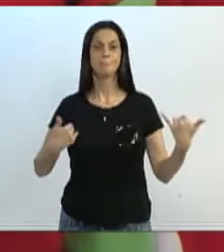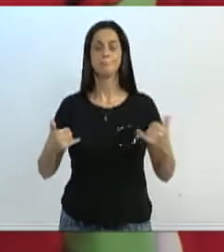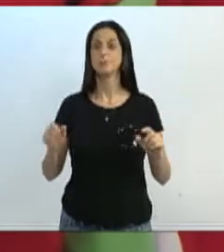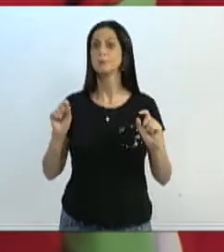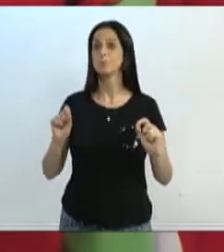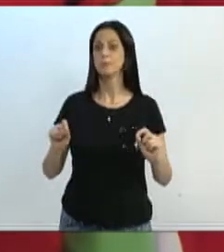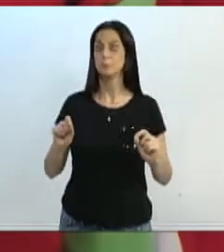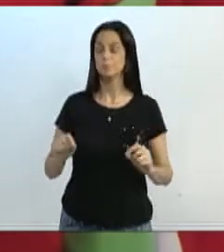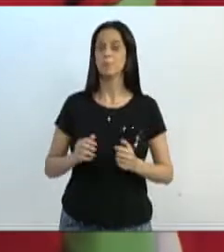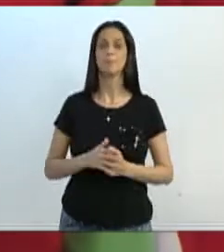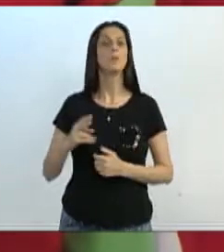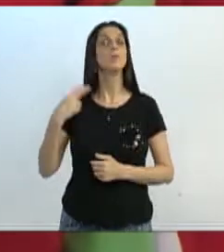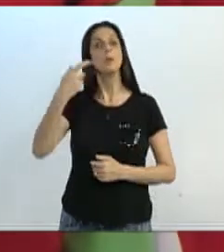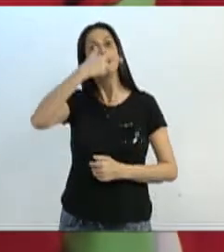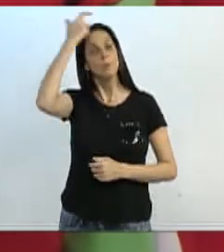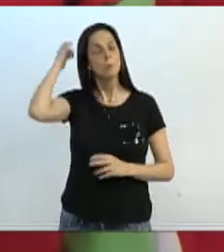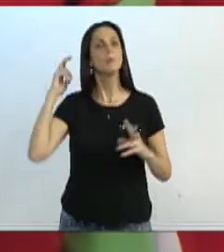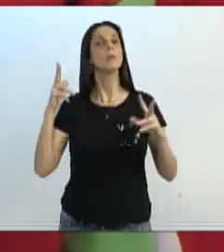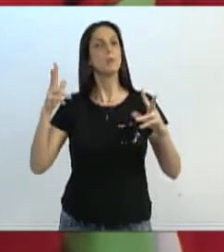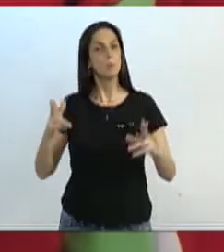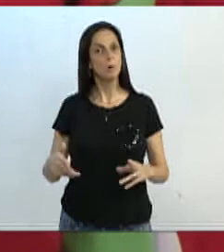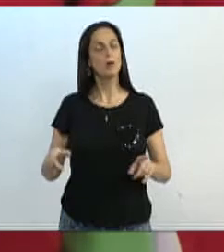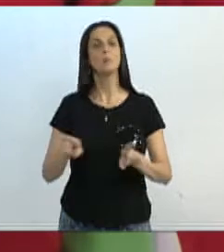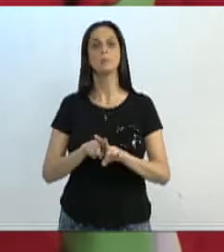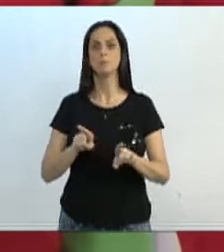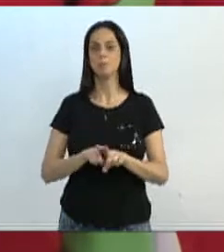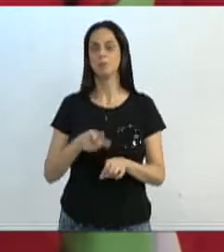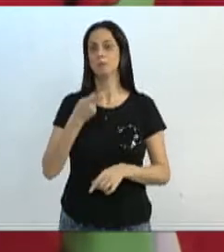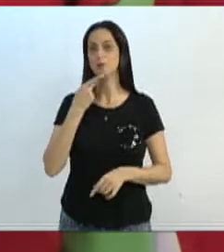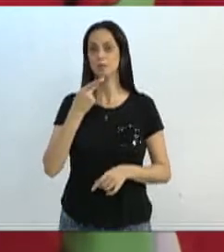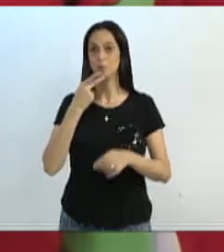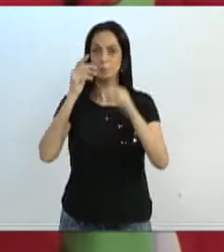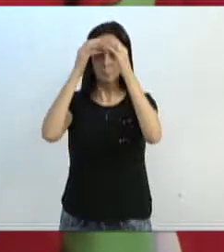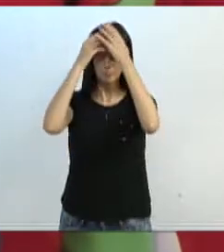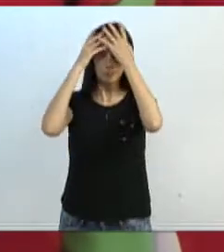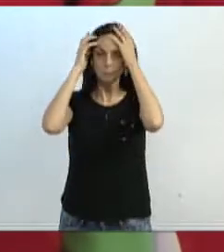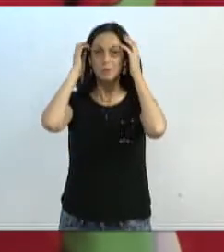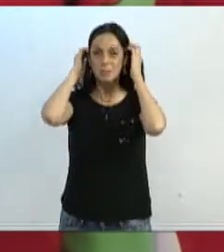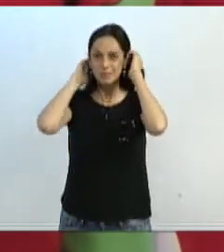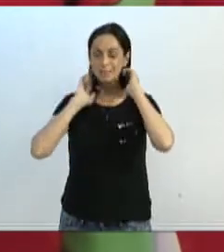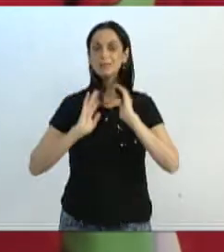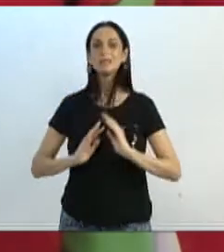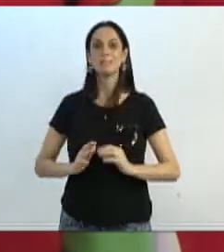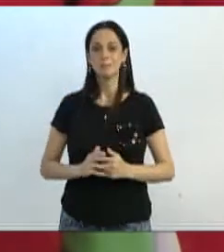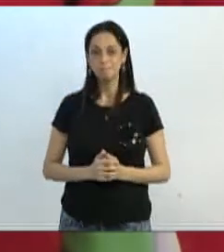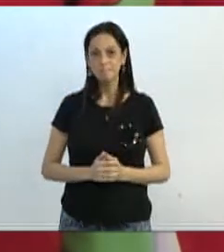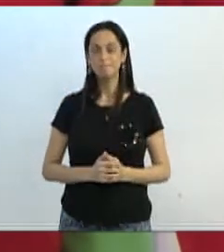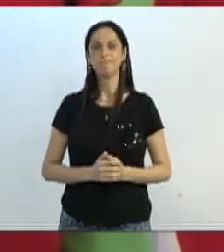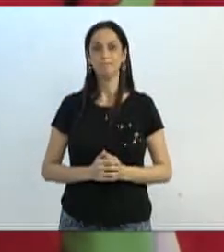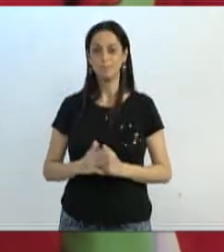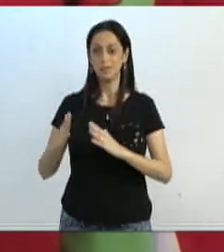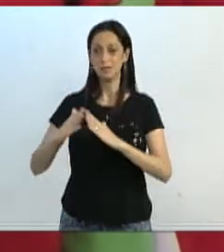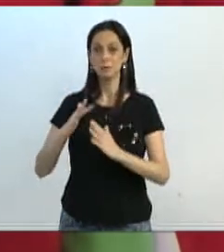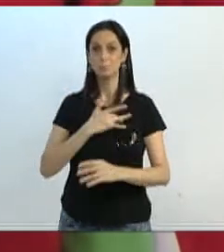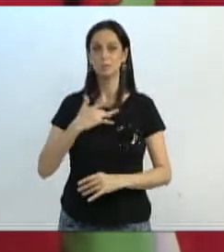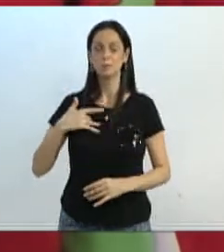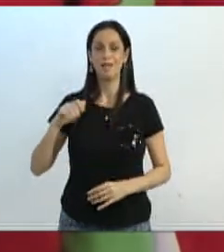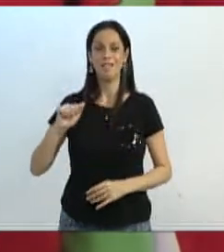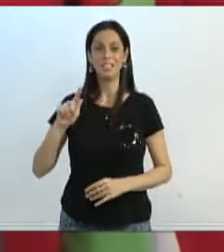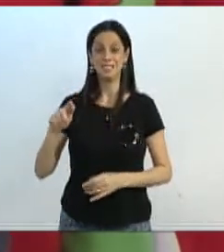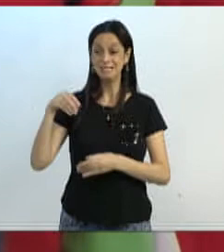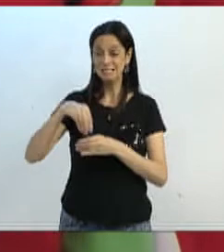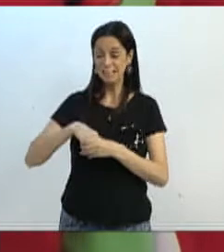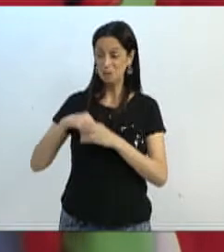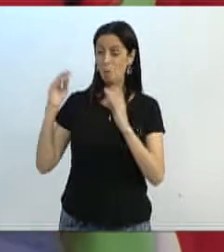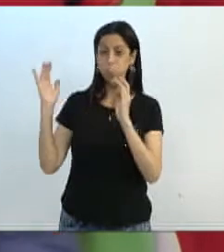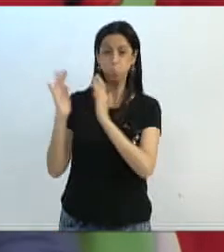Adriano trouxe esse assunto hoje aqui, a questão das Unidades Avançadas de Saúde, aglomero do jeito que